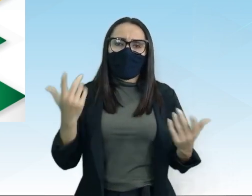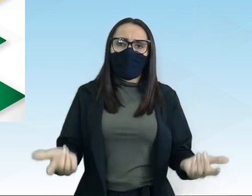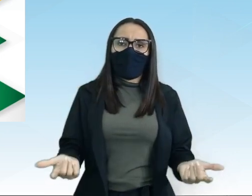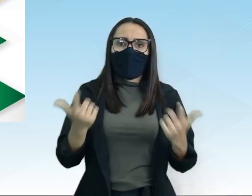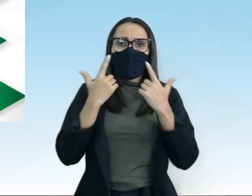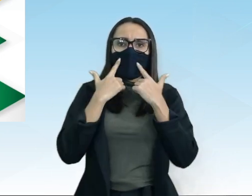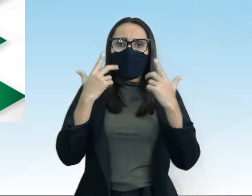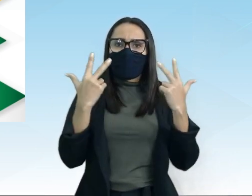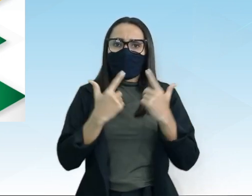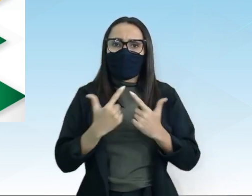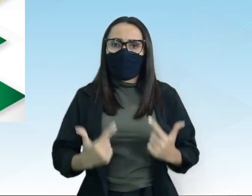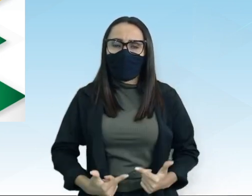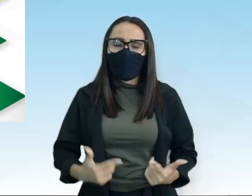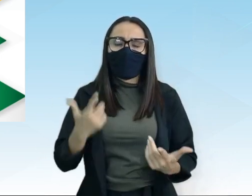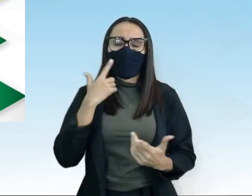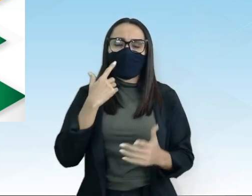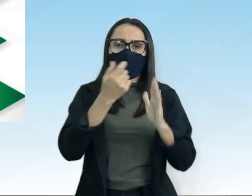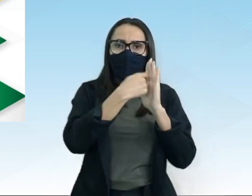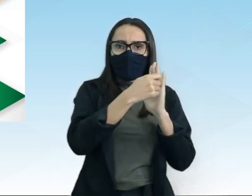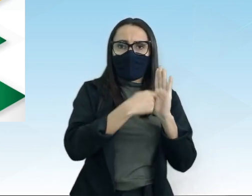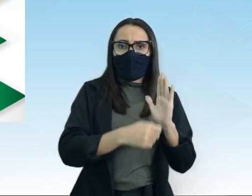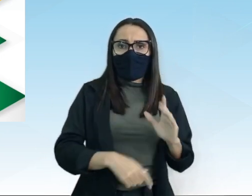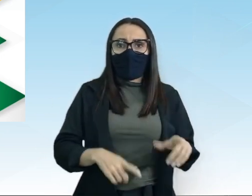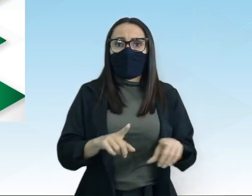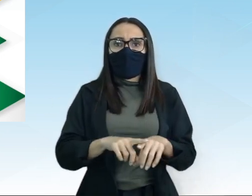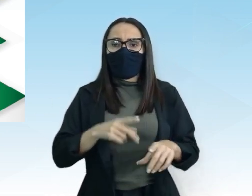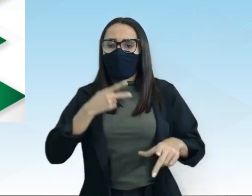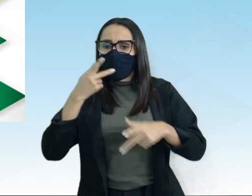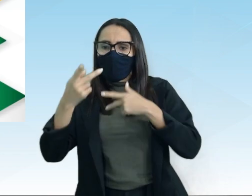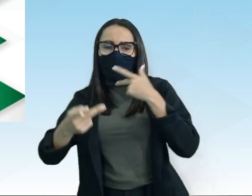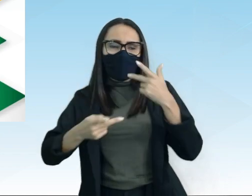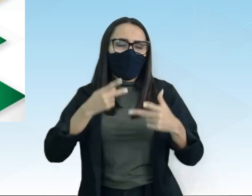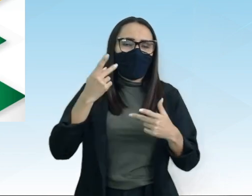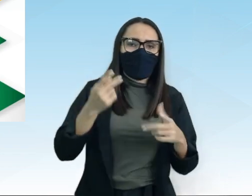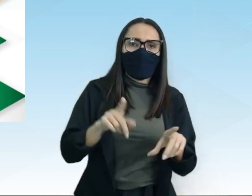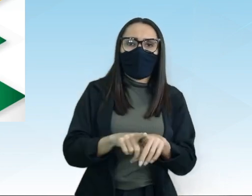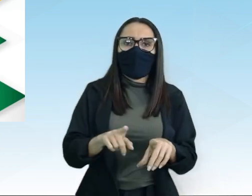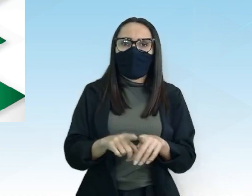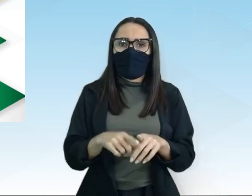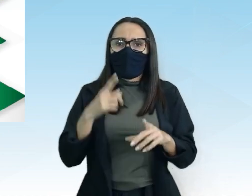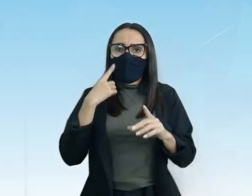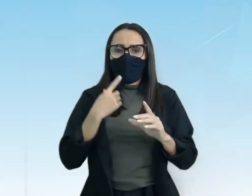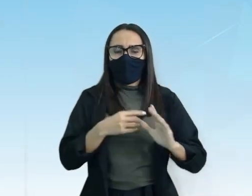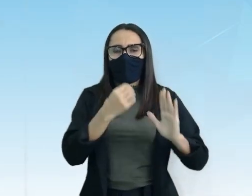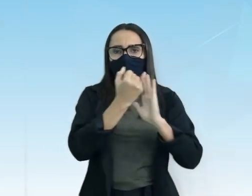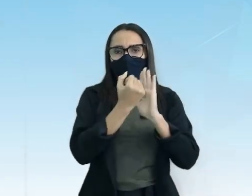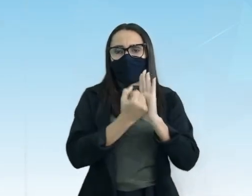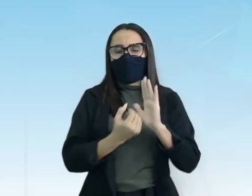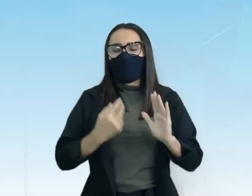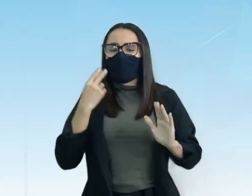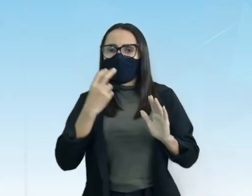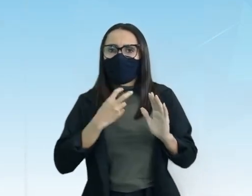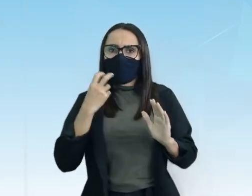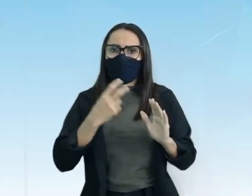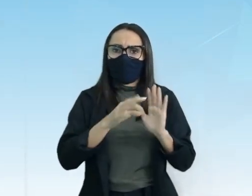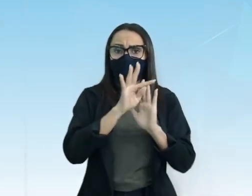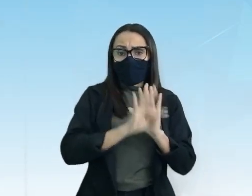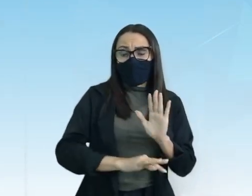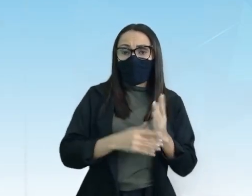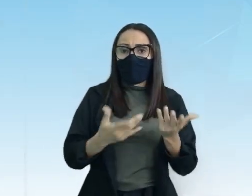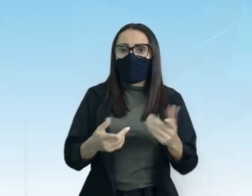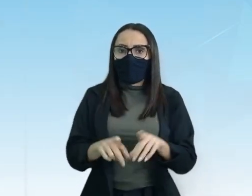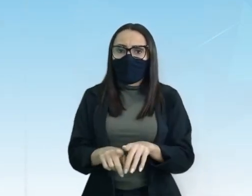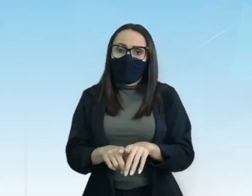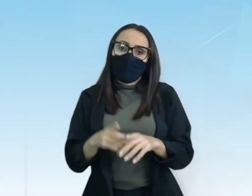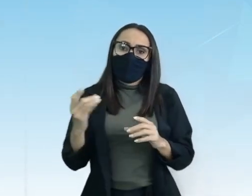escrita, mas também nós temos a língua falada, a questão da oralidade, as marcas da oralidade no texto escrito,